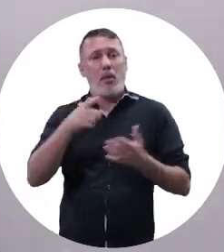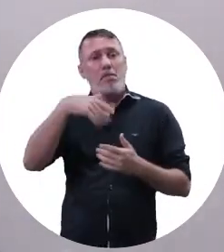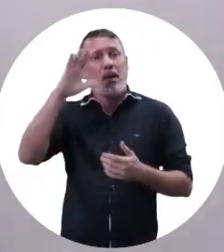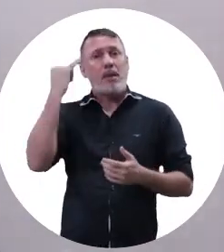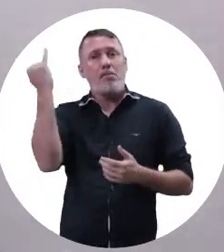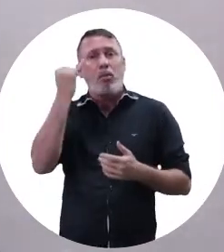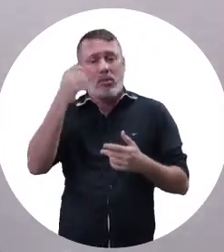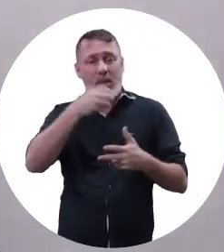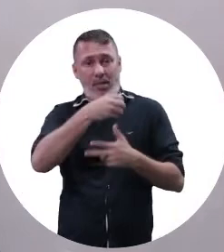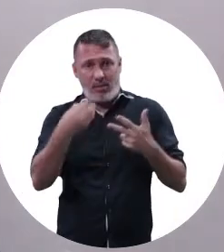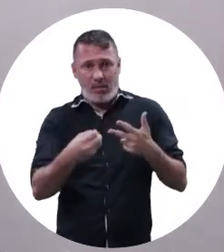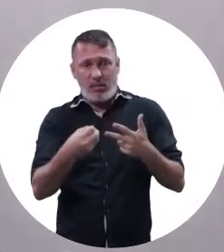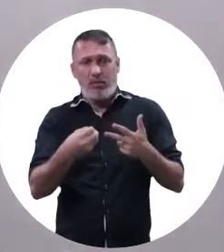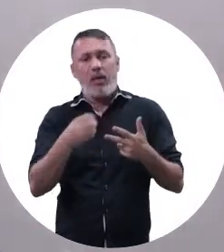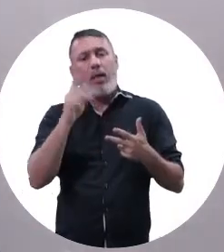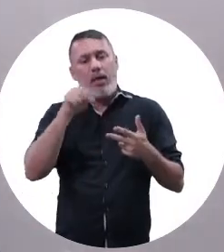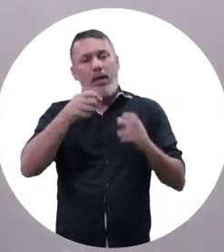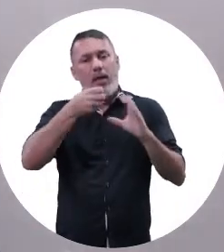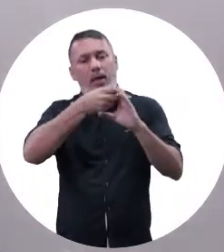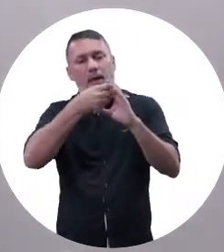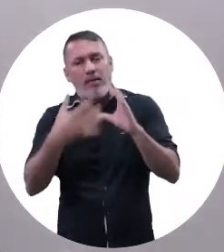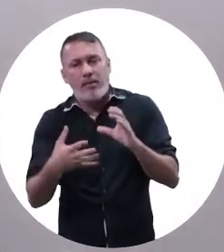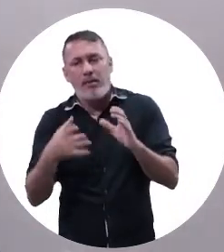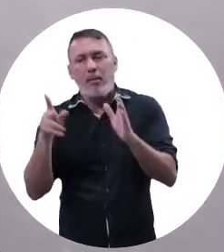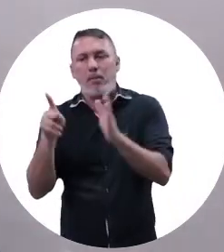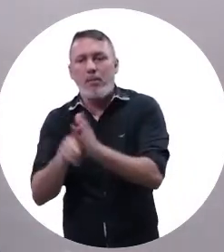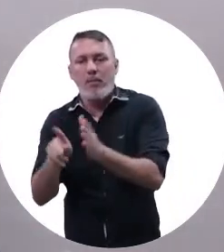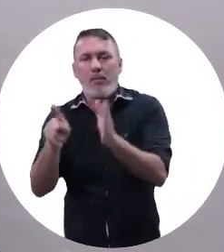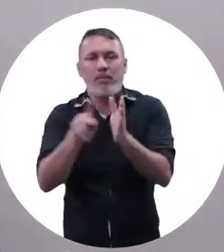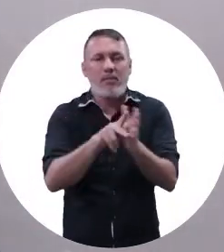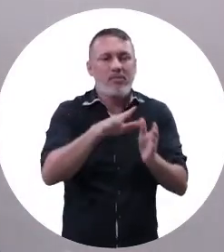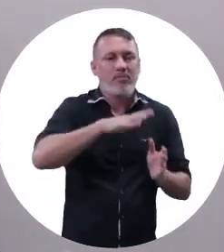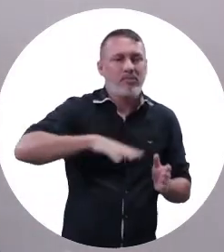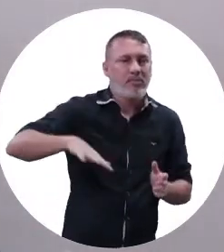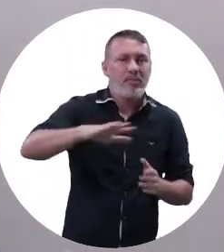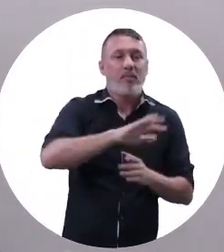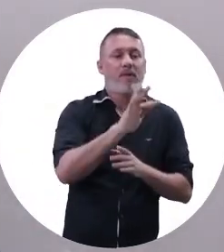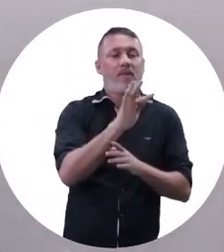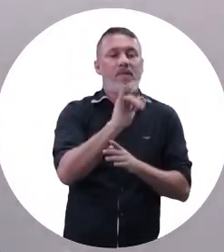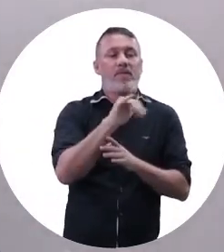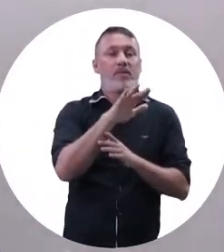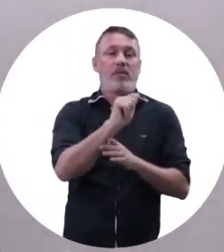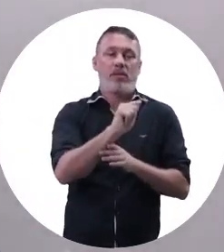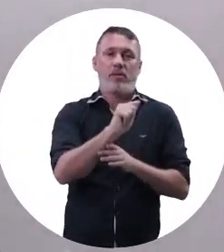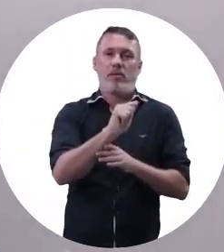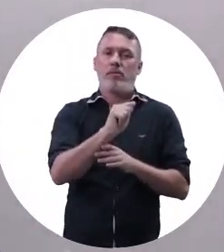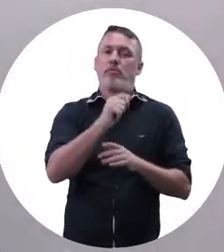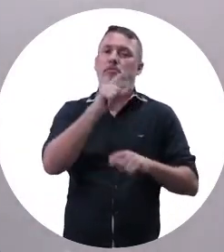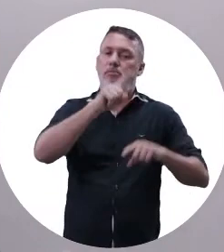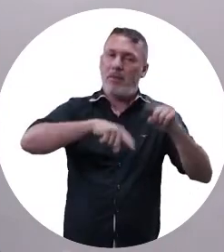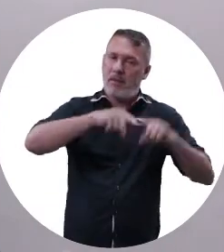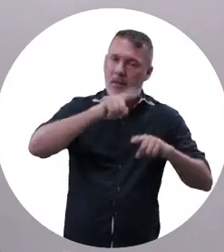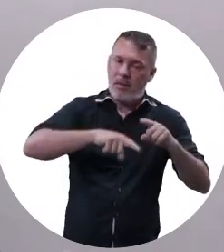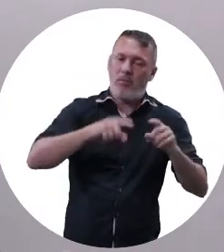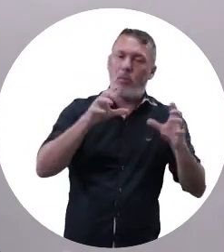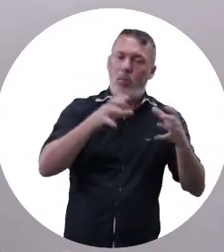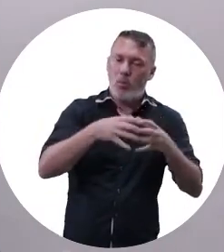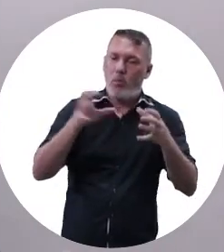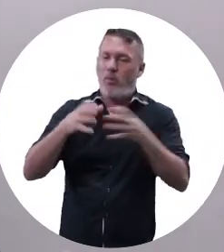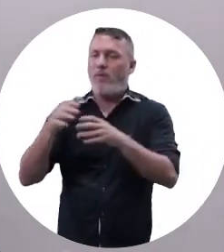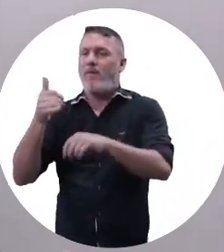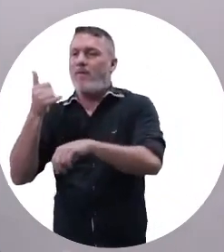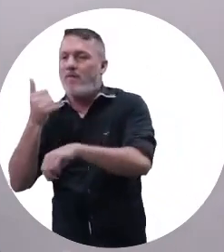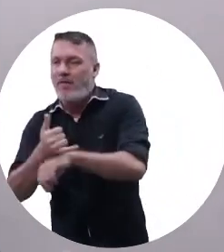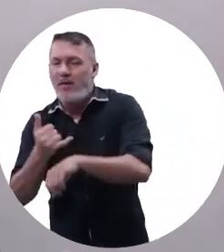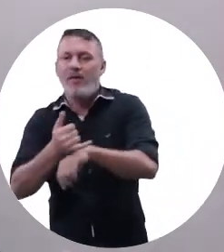que é mais importante para o Enem, pessoal? As características físicas dessas substâncias. Substâncias iônicas, covalentes e